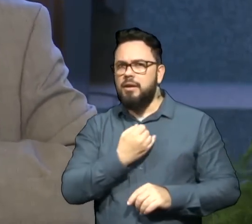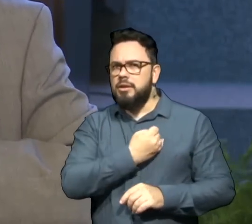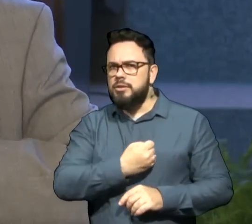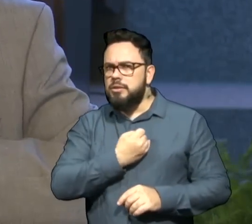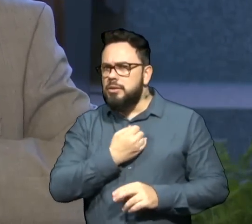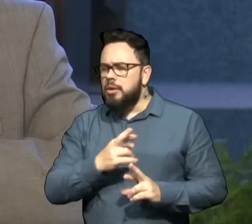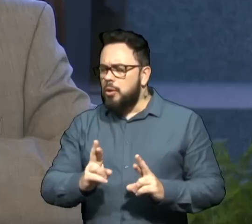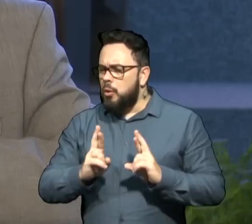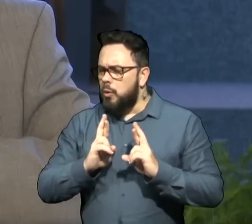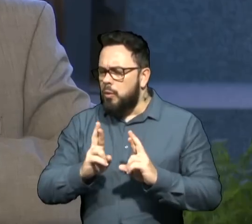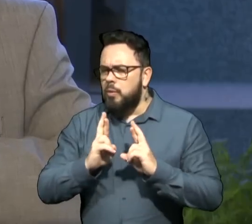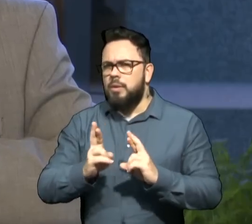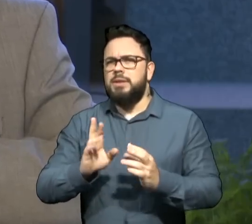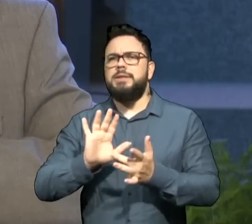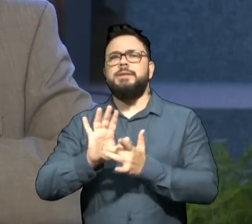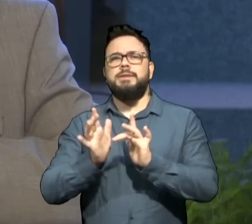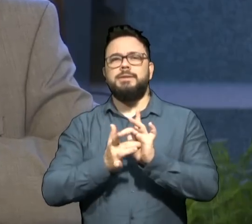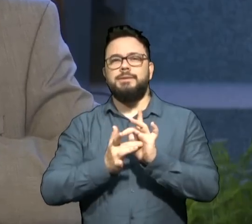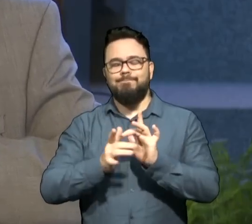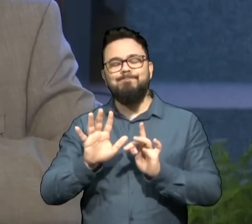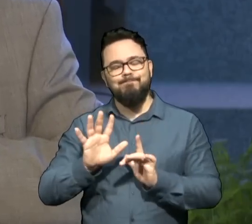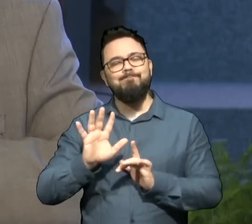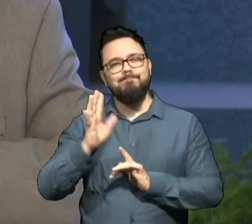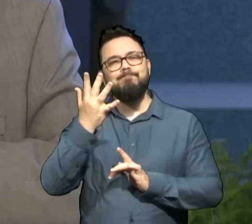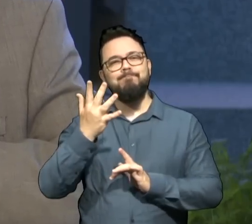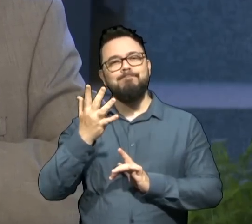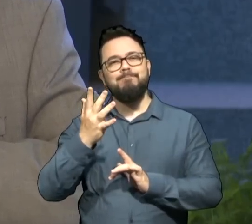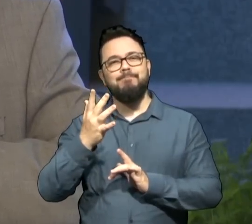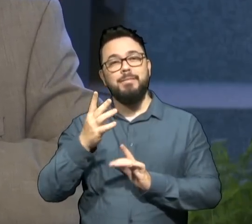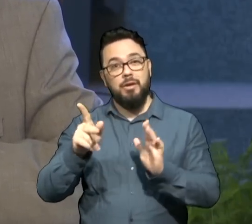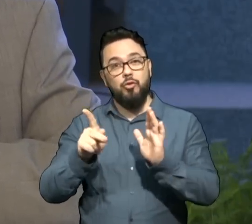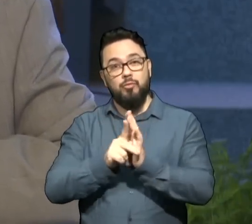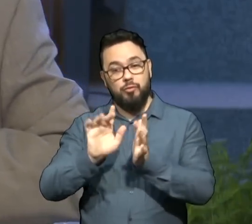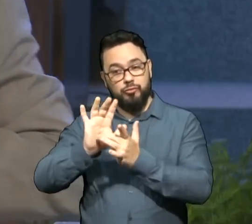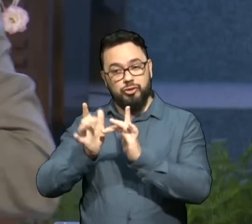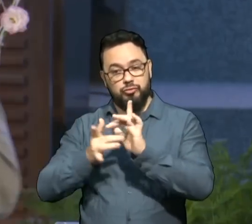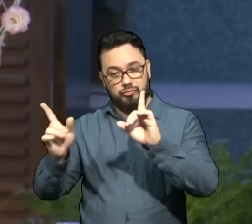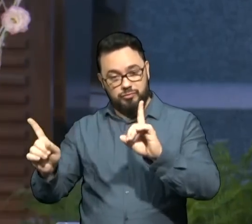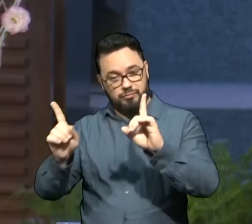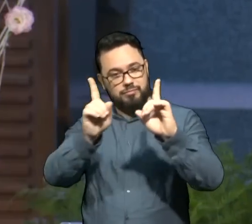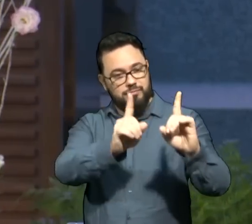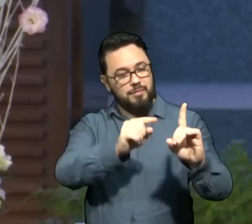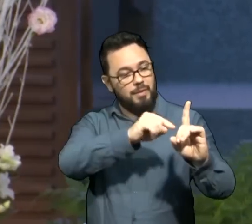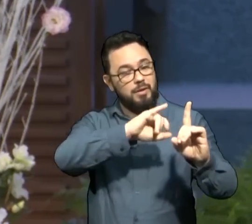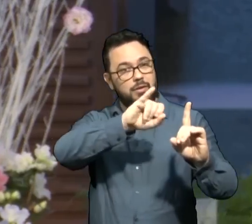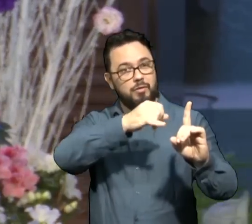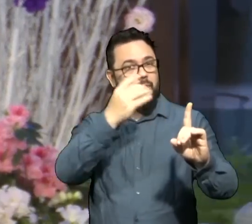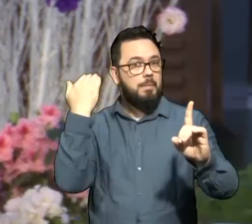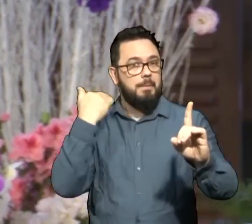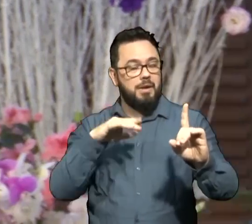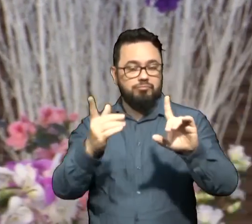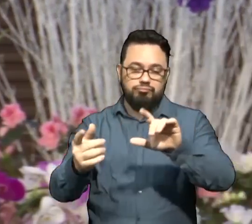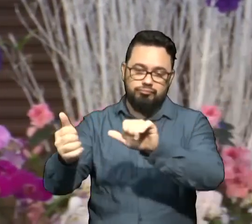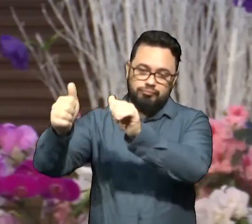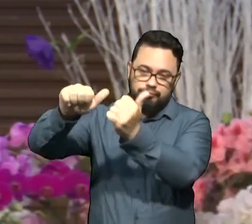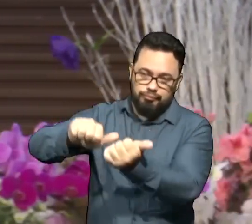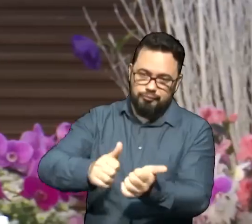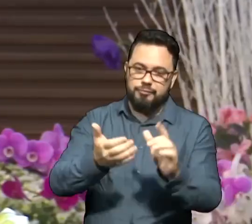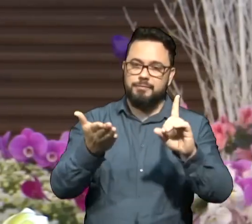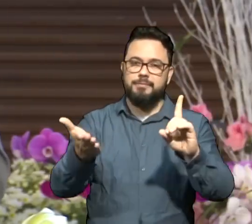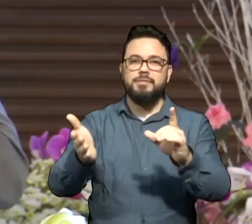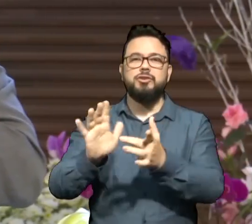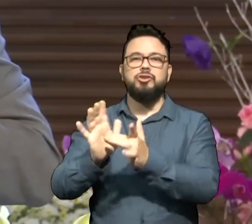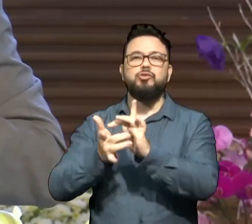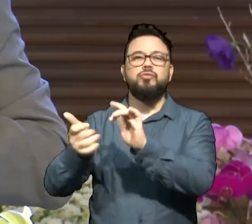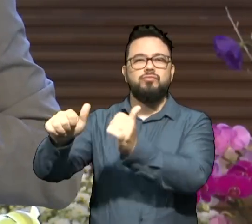Messias e de fato um dia o Messias veio e foi batizado por João Batista quando Jesus foi batizado por João Batista no dia